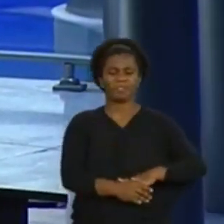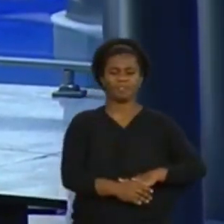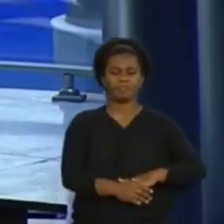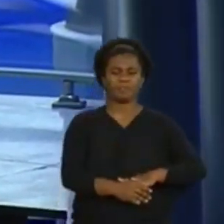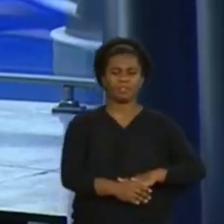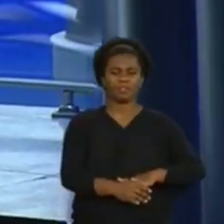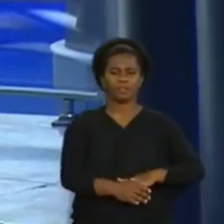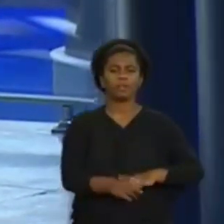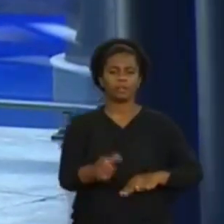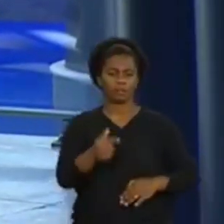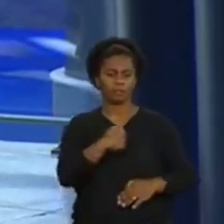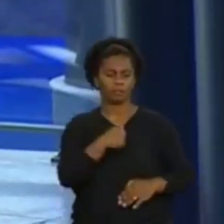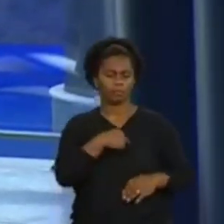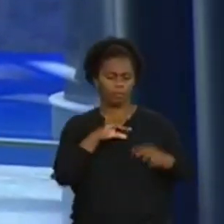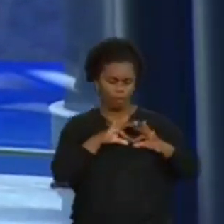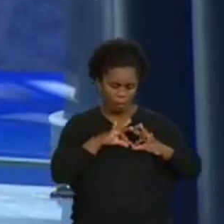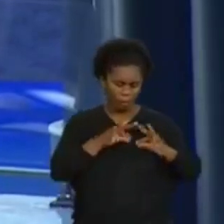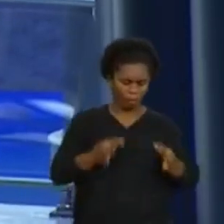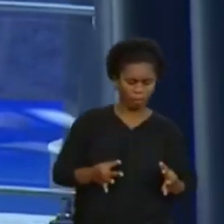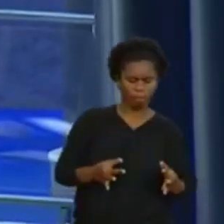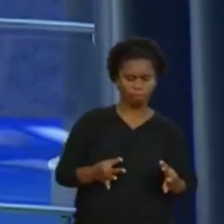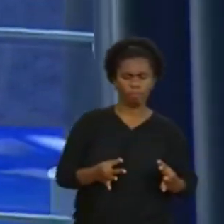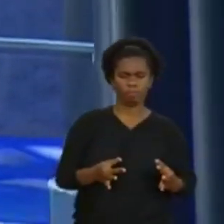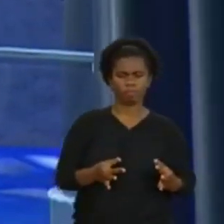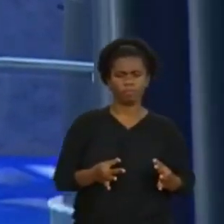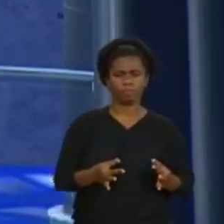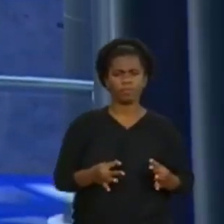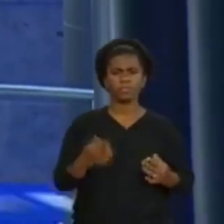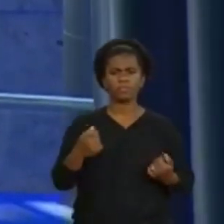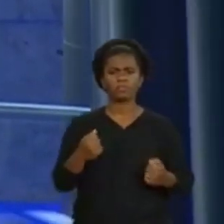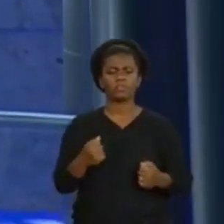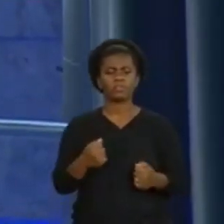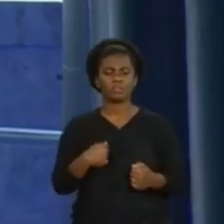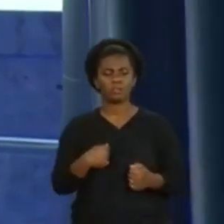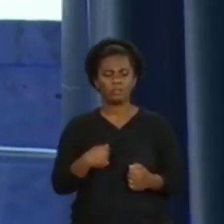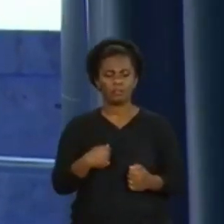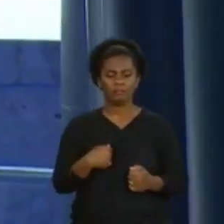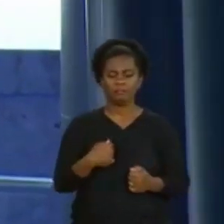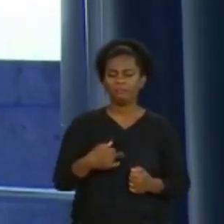Faça nascer seu faça morrer seu egoísmo,